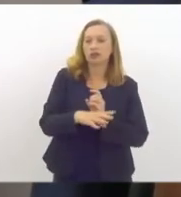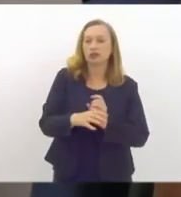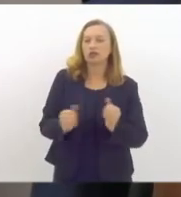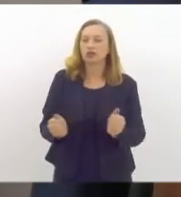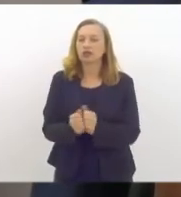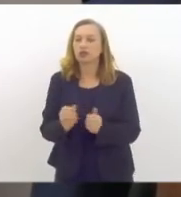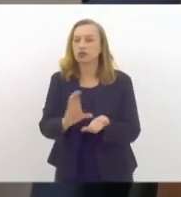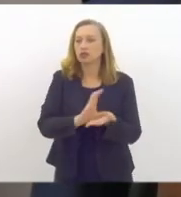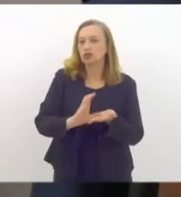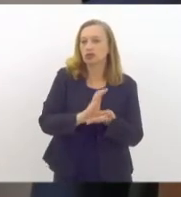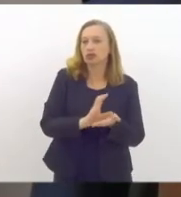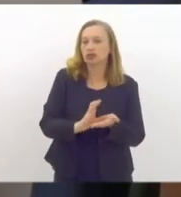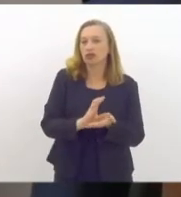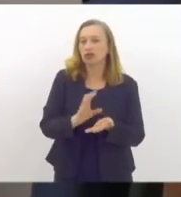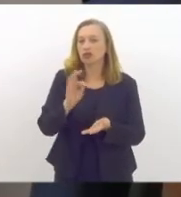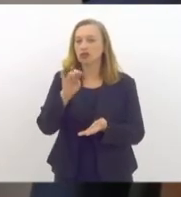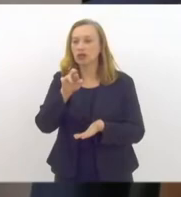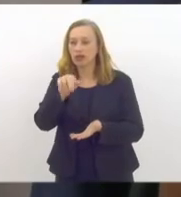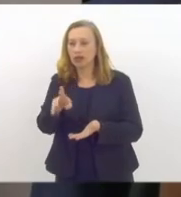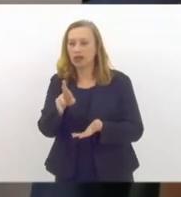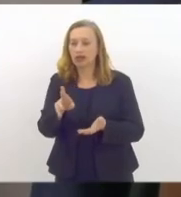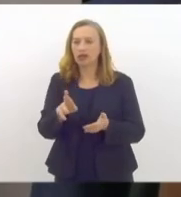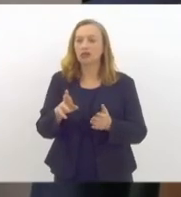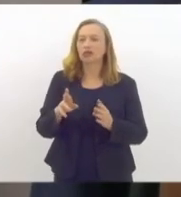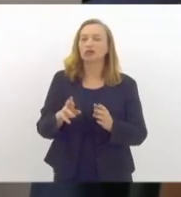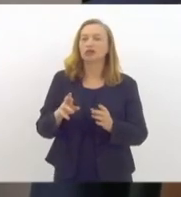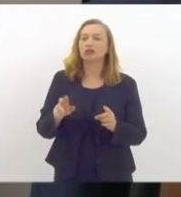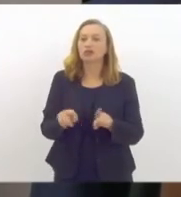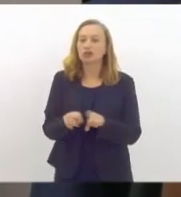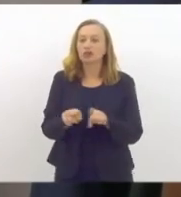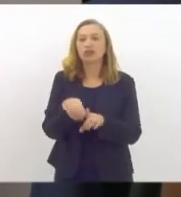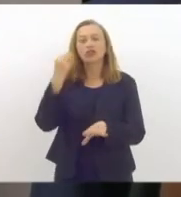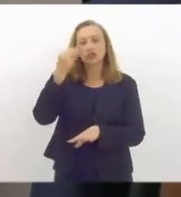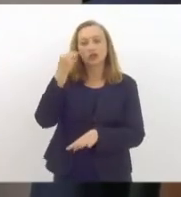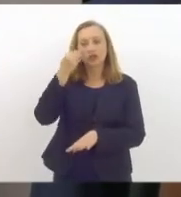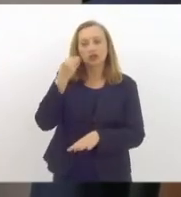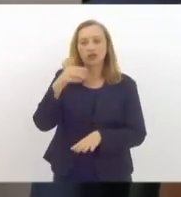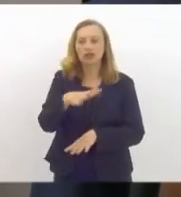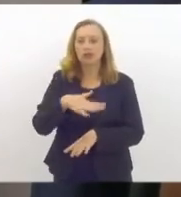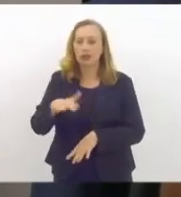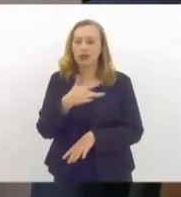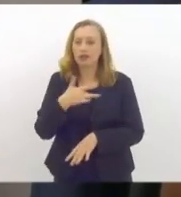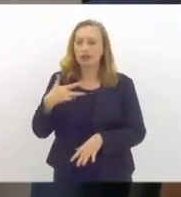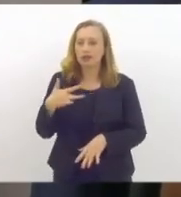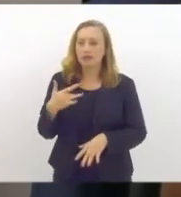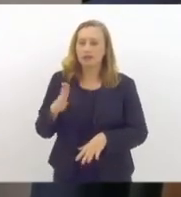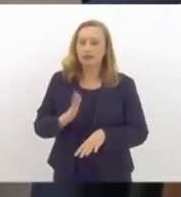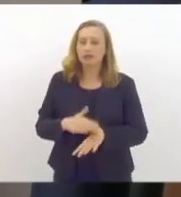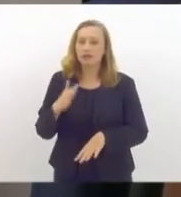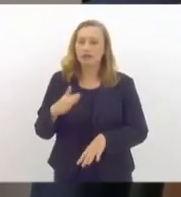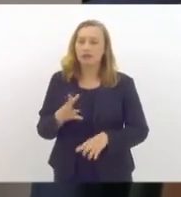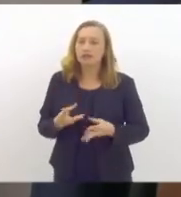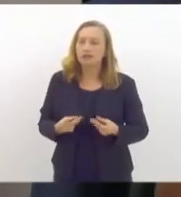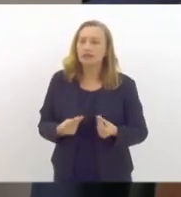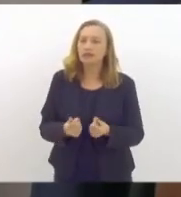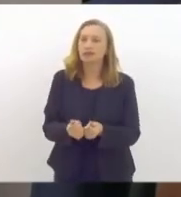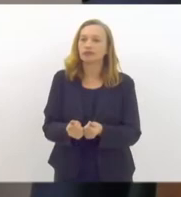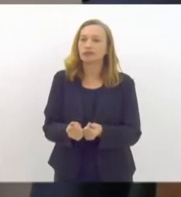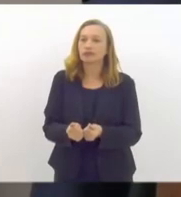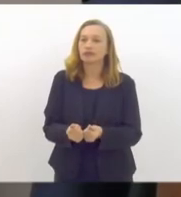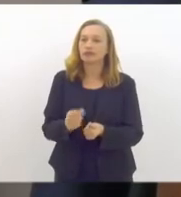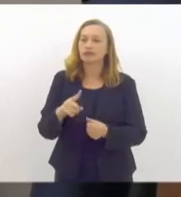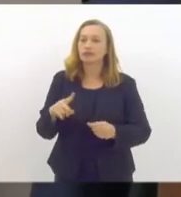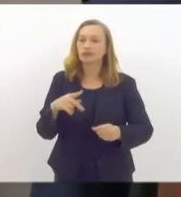Tutelar e no socioeducativo, além da experiência na área de saúde. O que mais nos sensibilizou foi a